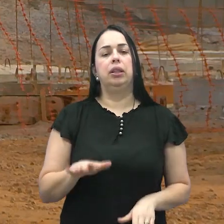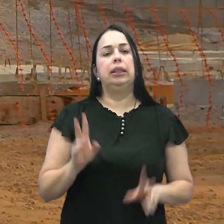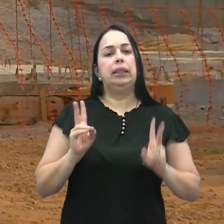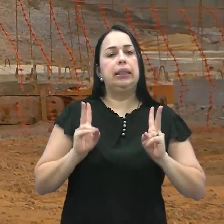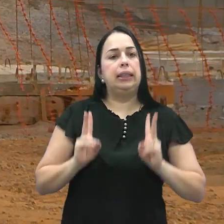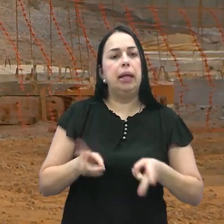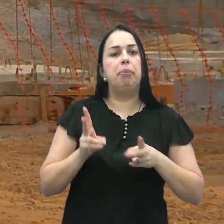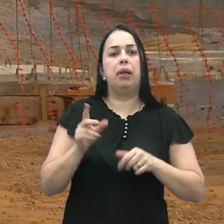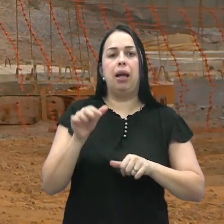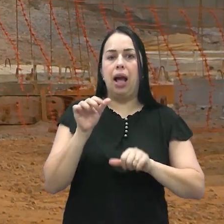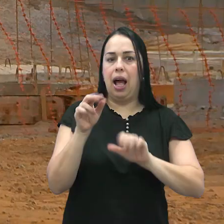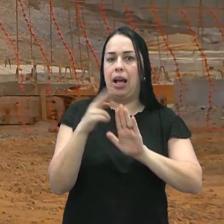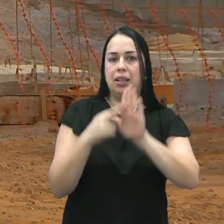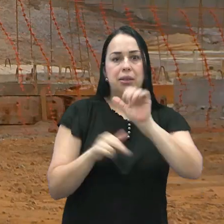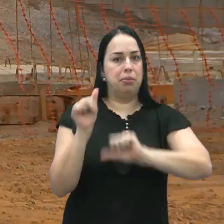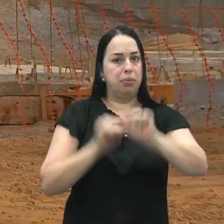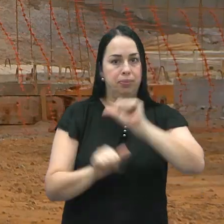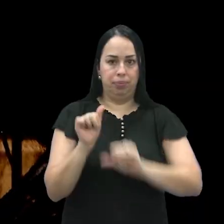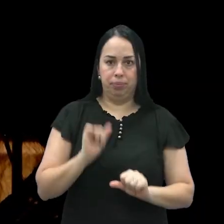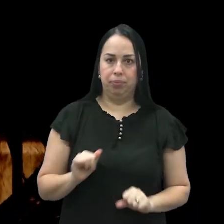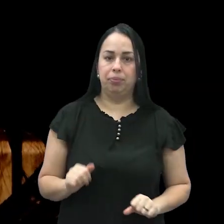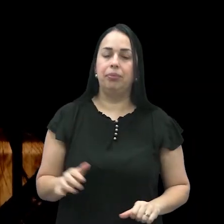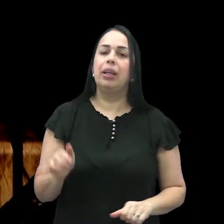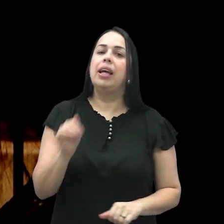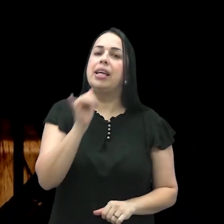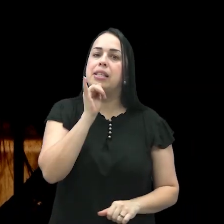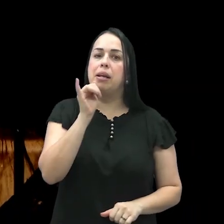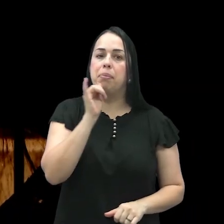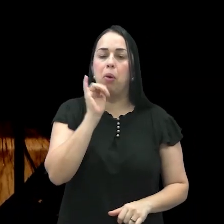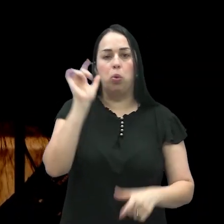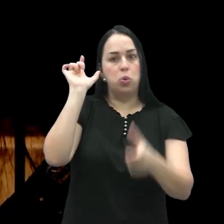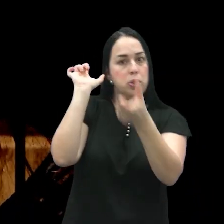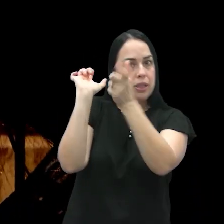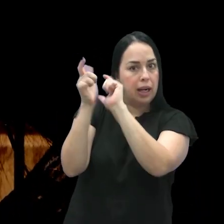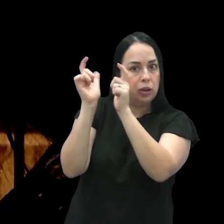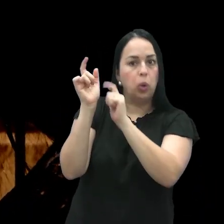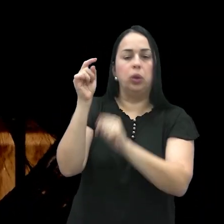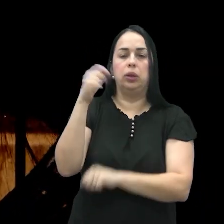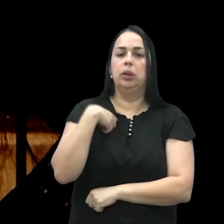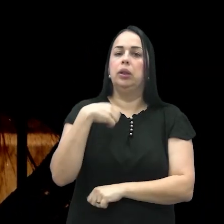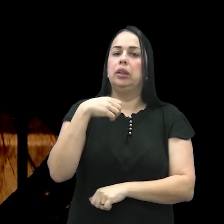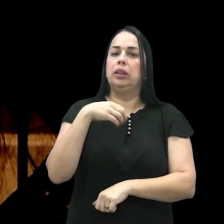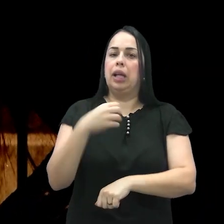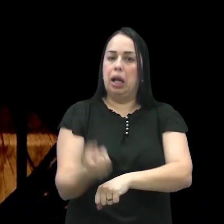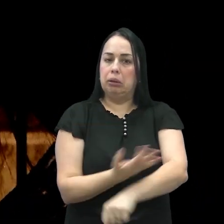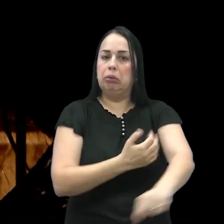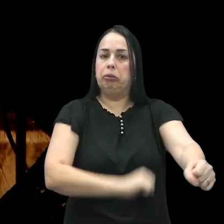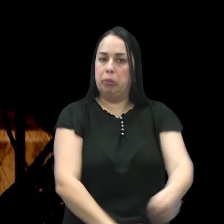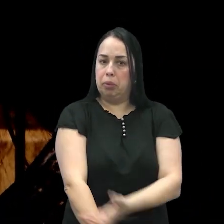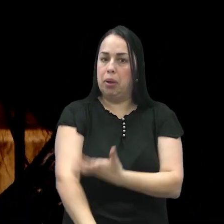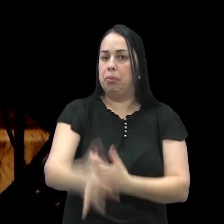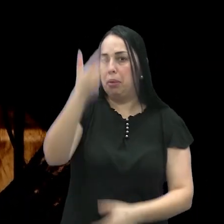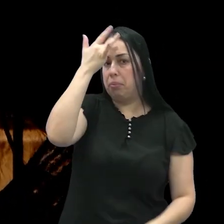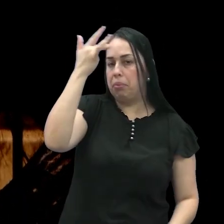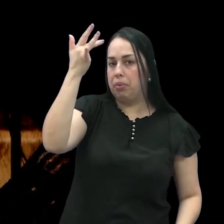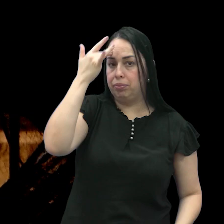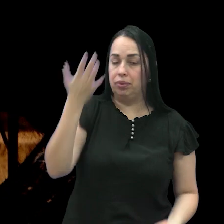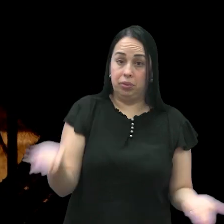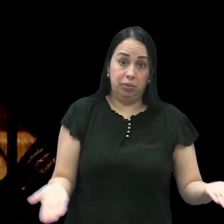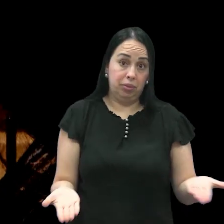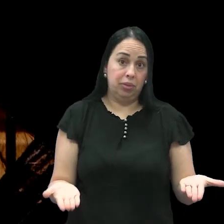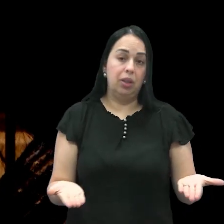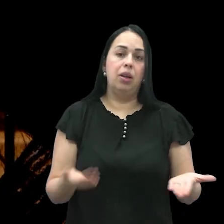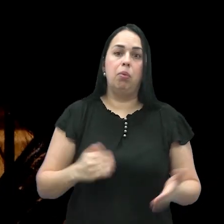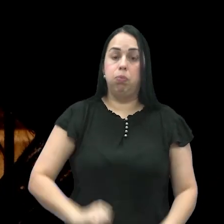também passam por constantes mudanças. Atualmente, os transtornos mentais têm integrado a lista de doenças do trabalho.